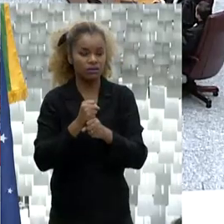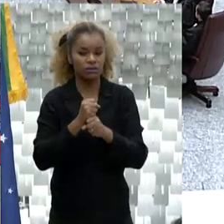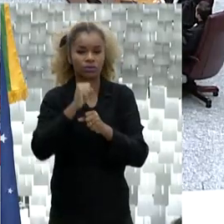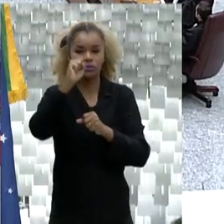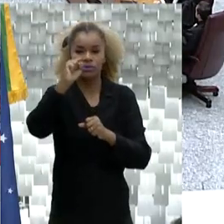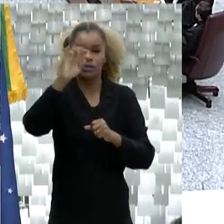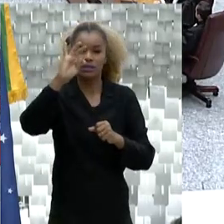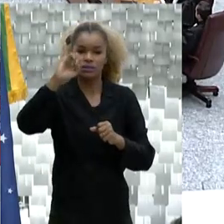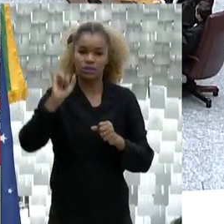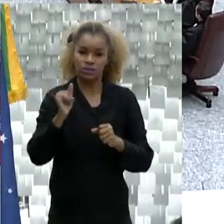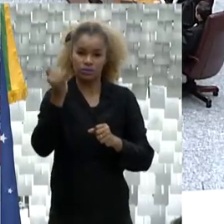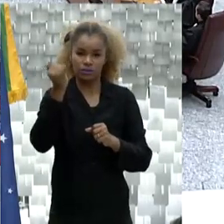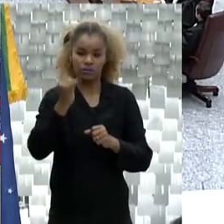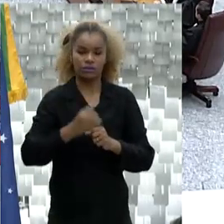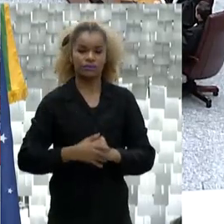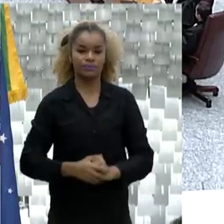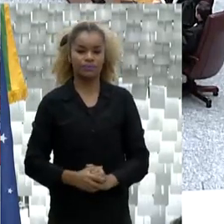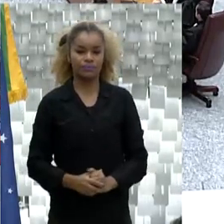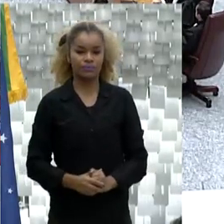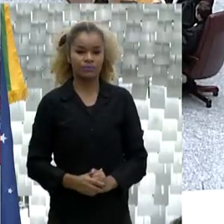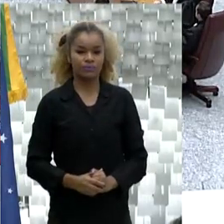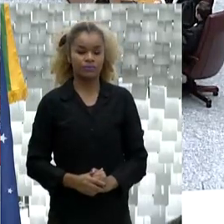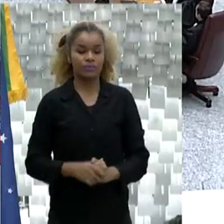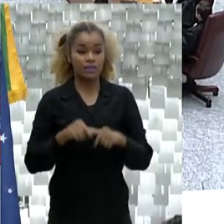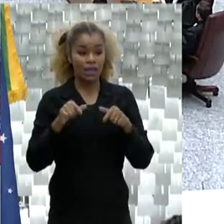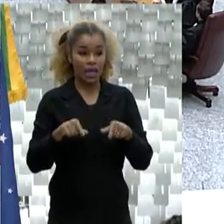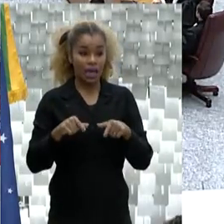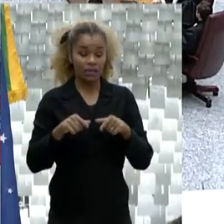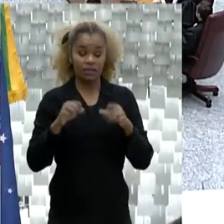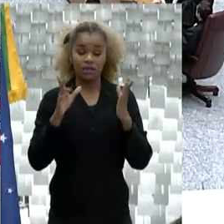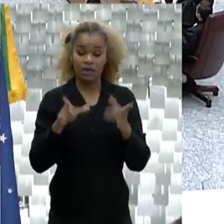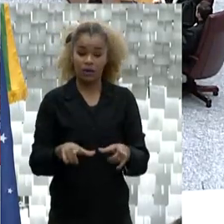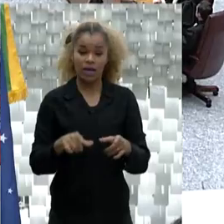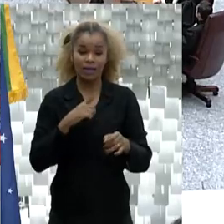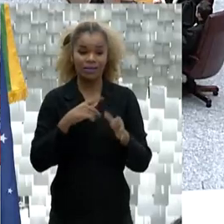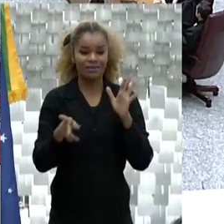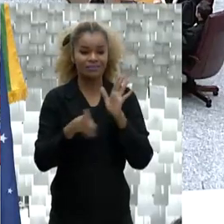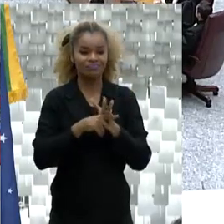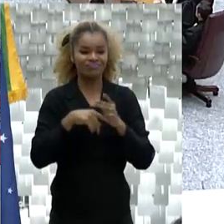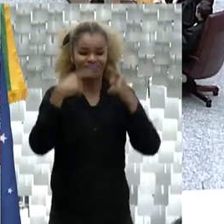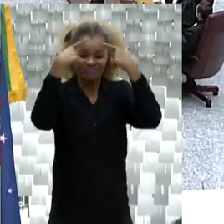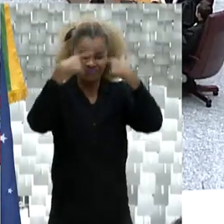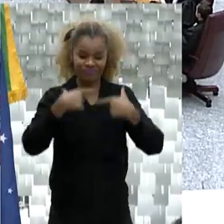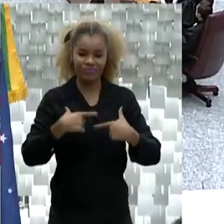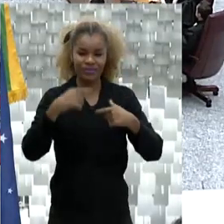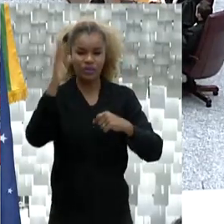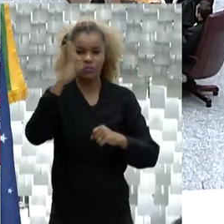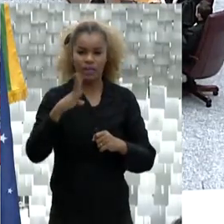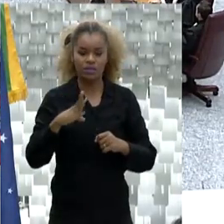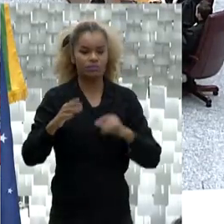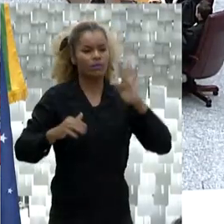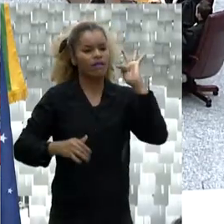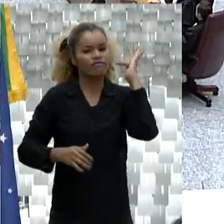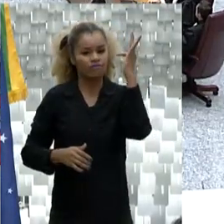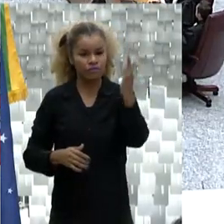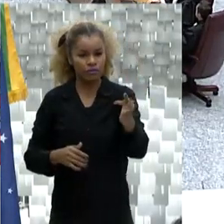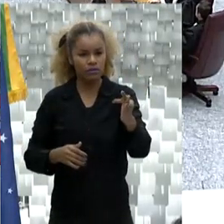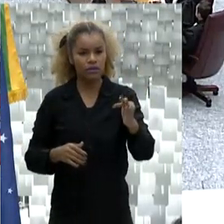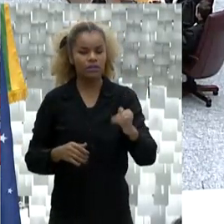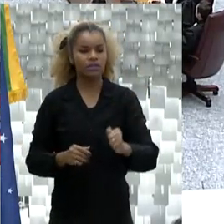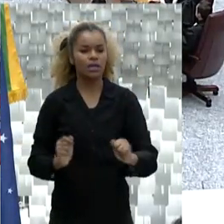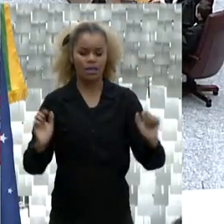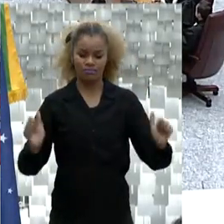Superior Tribunal de Justiça. O tribunal que tem a cara do Brasil, futurista,